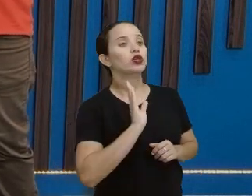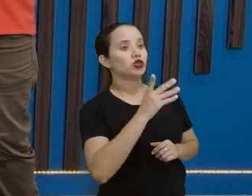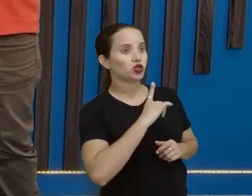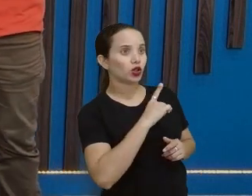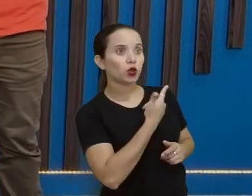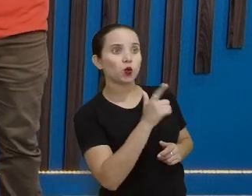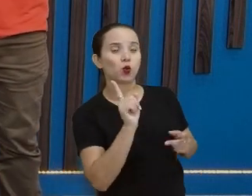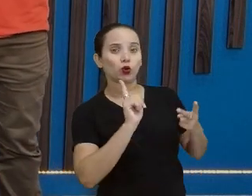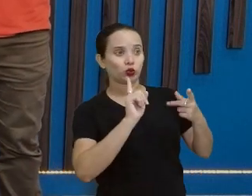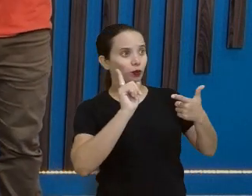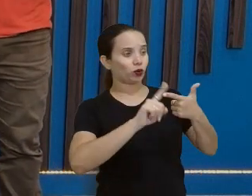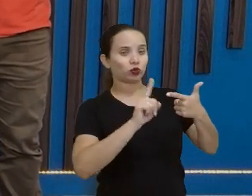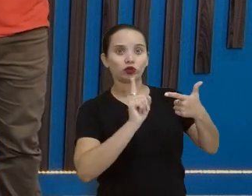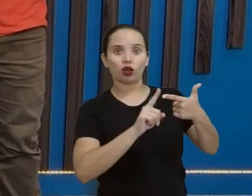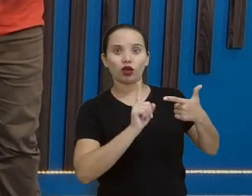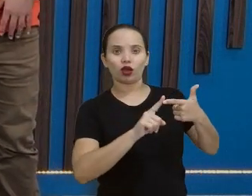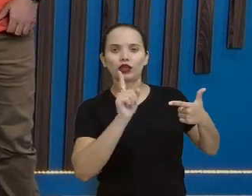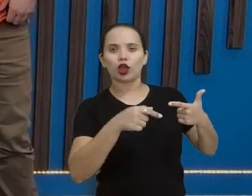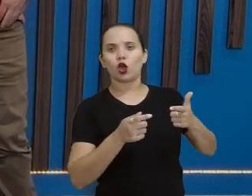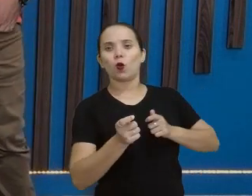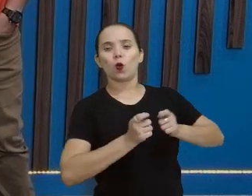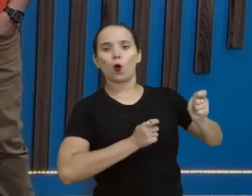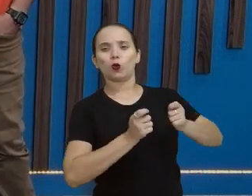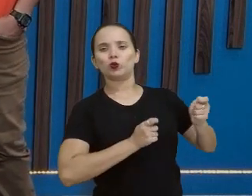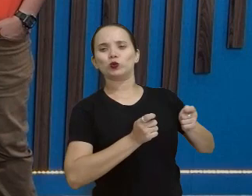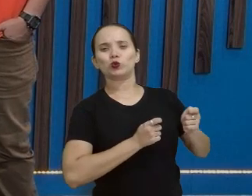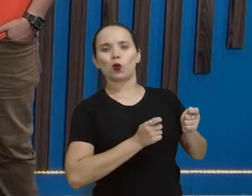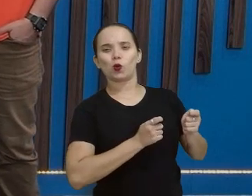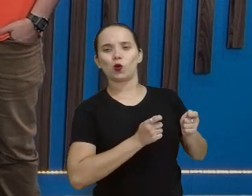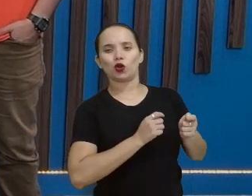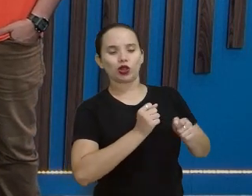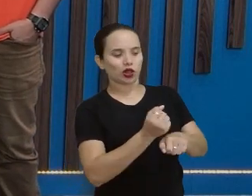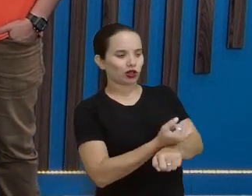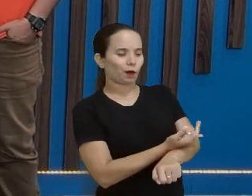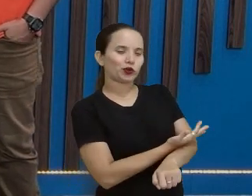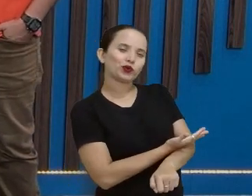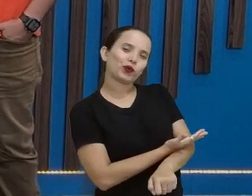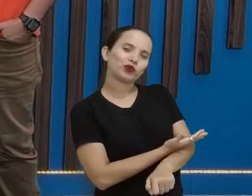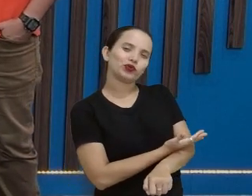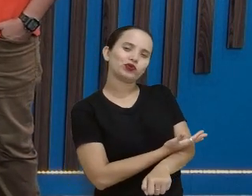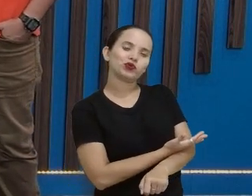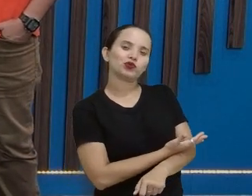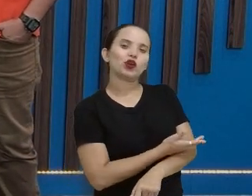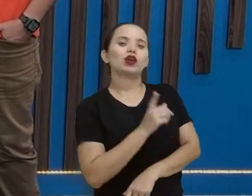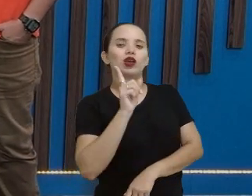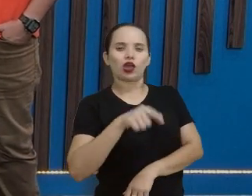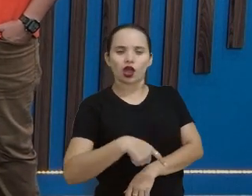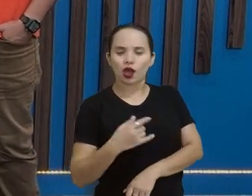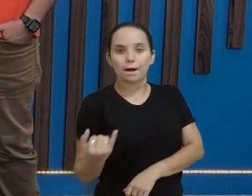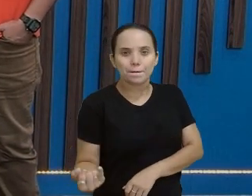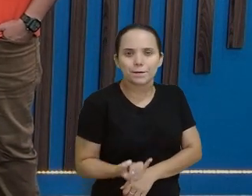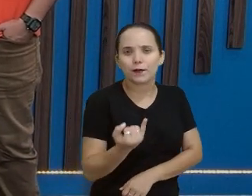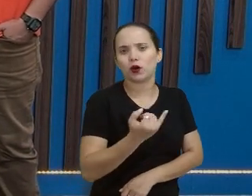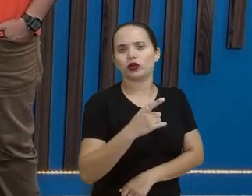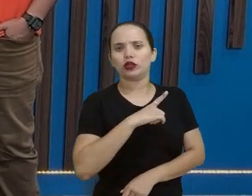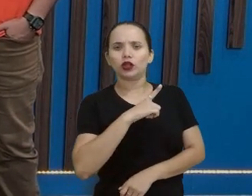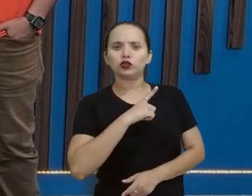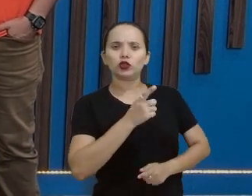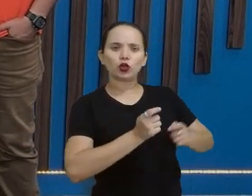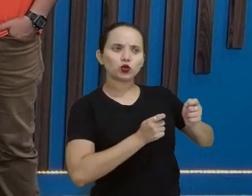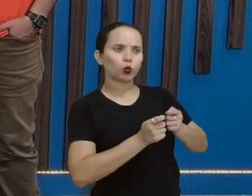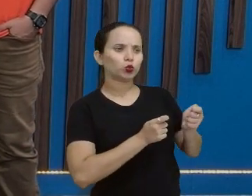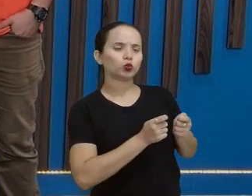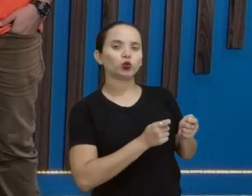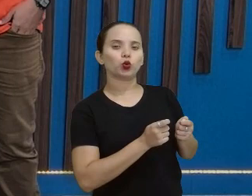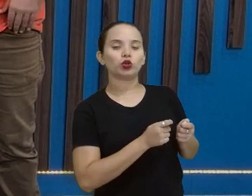Exatamente. autocontrole das emoções. Perfeito. Né? Você já adiantou, né, da gente ver isso, né, a importância da gente ter esse autocontrole. Então,